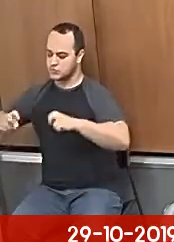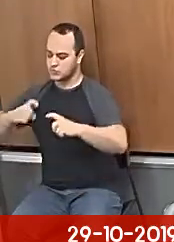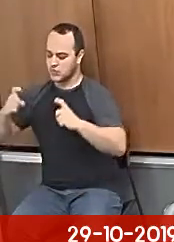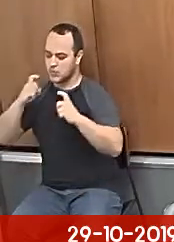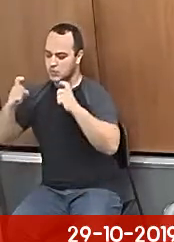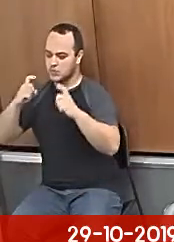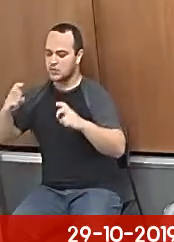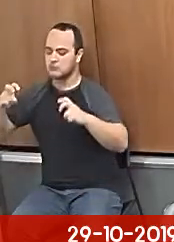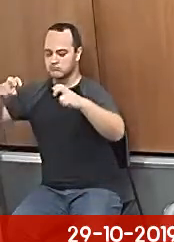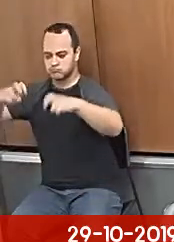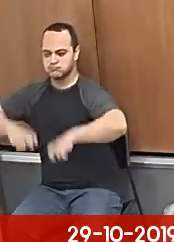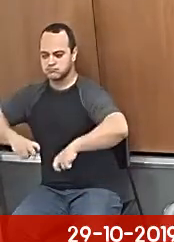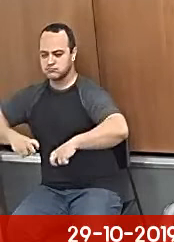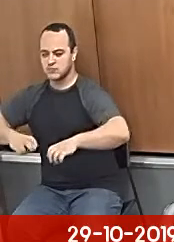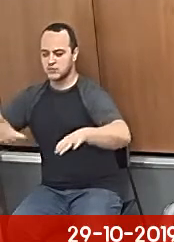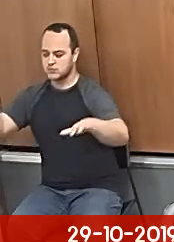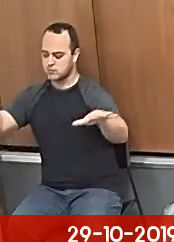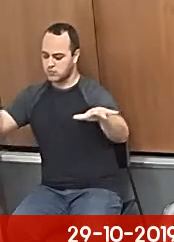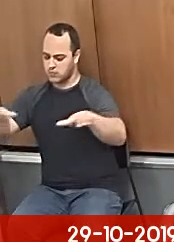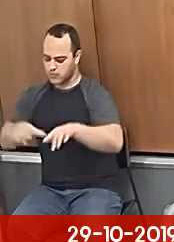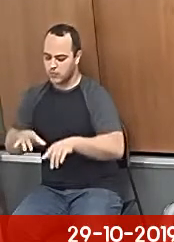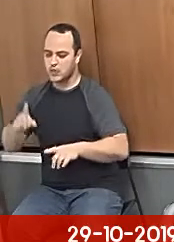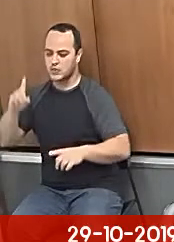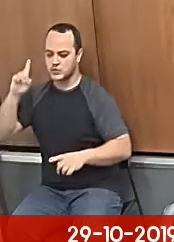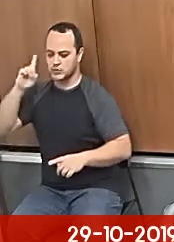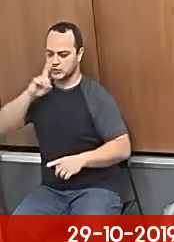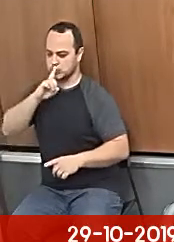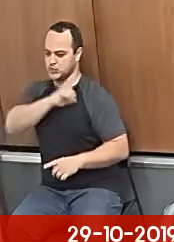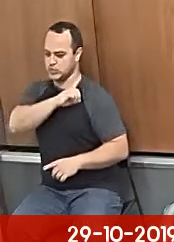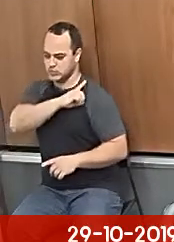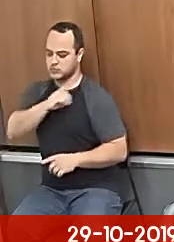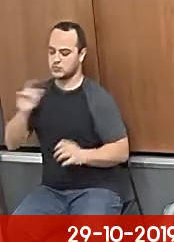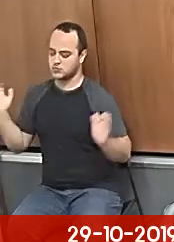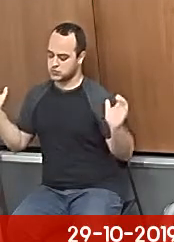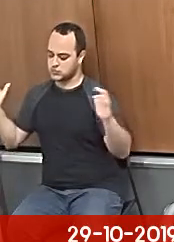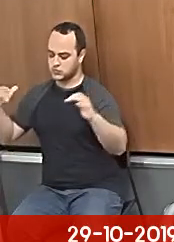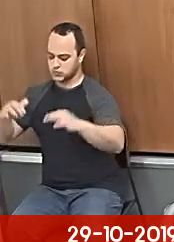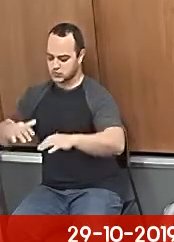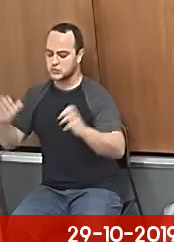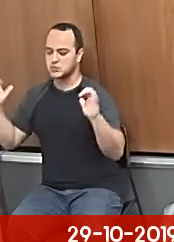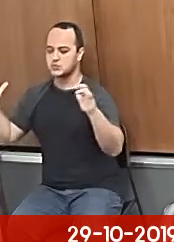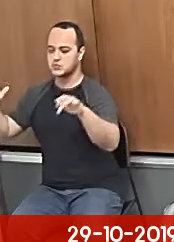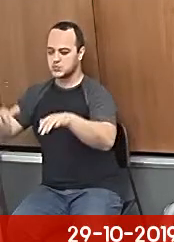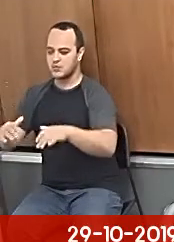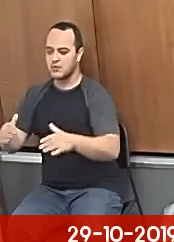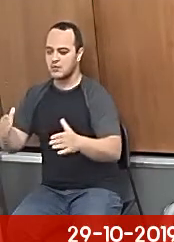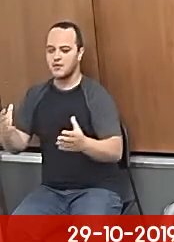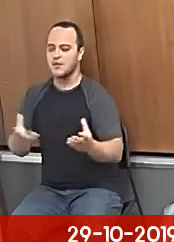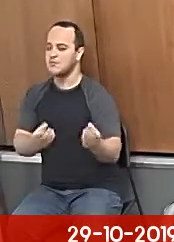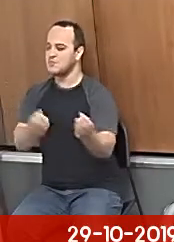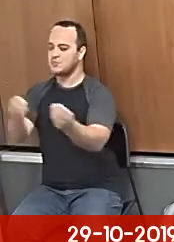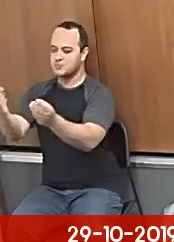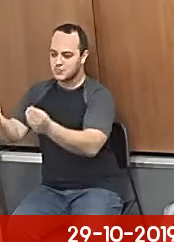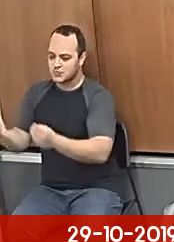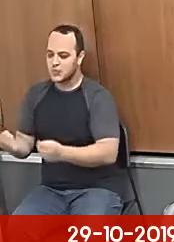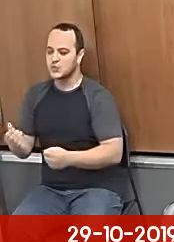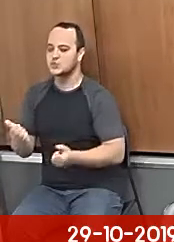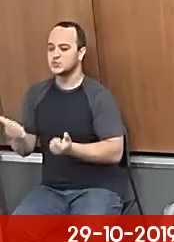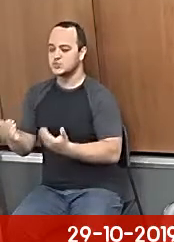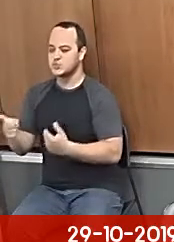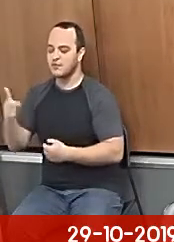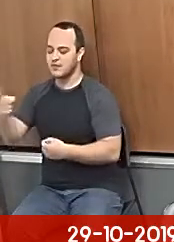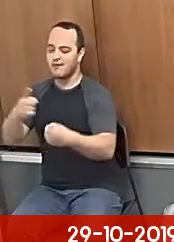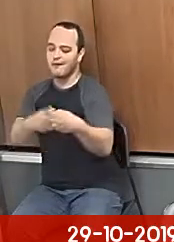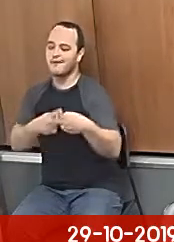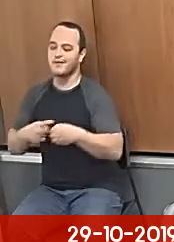vídeo nessa reunião dos diretores? Porque tem muito, sabe? Tem muito menino no interior que sai